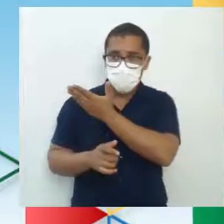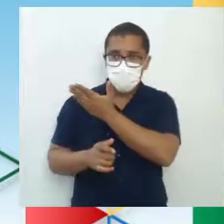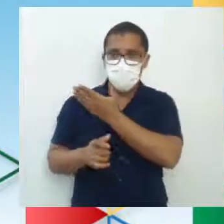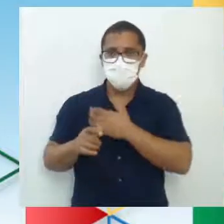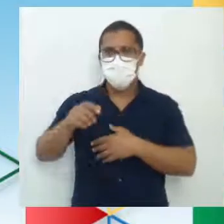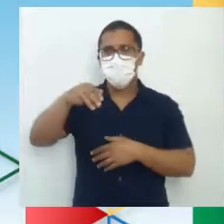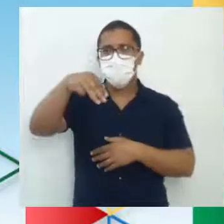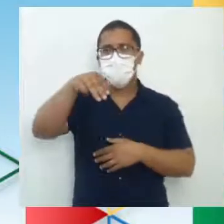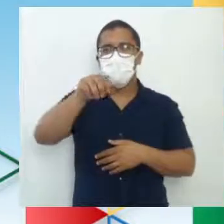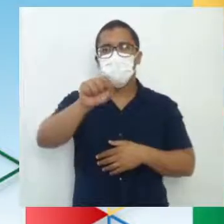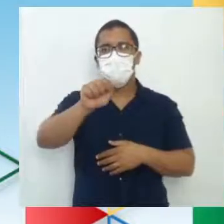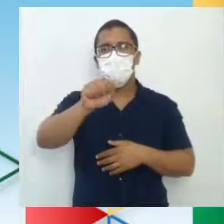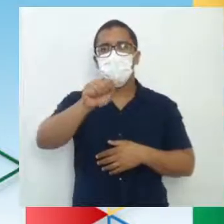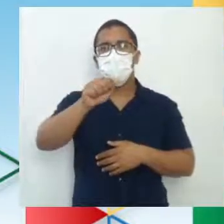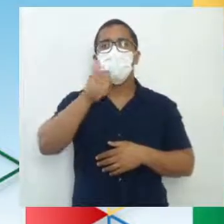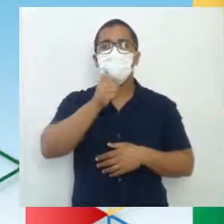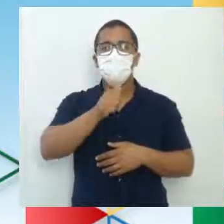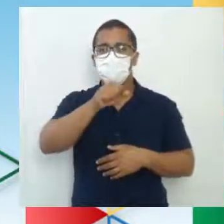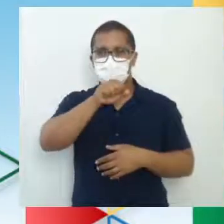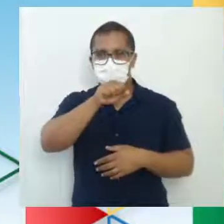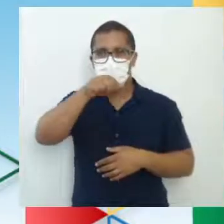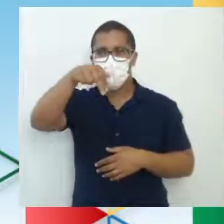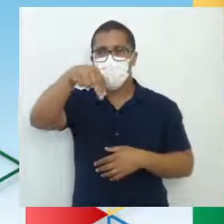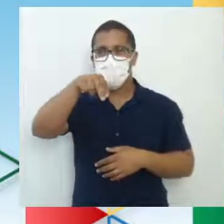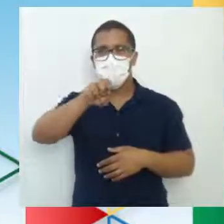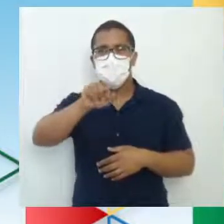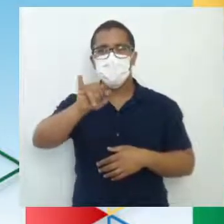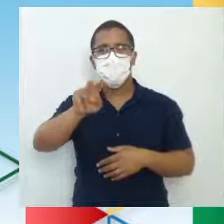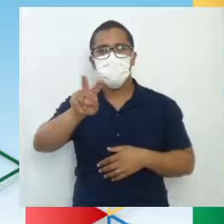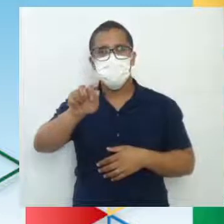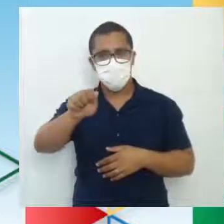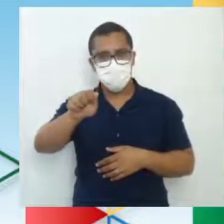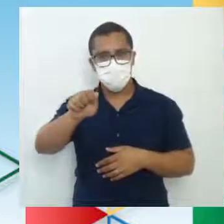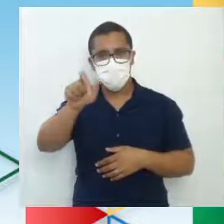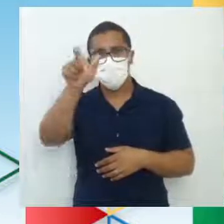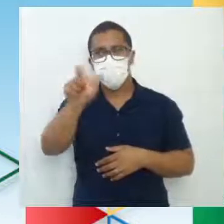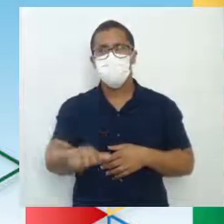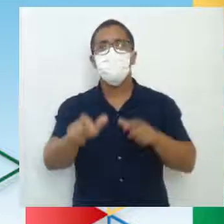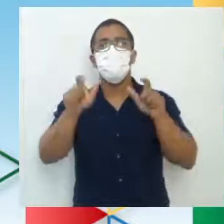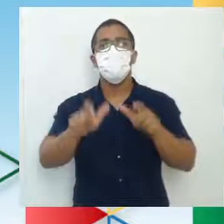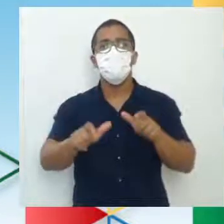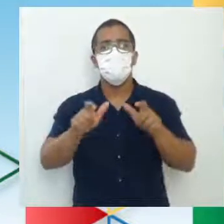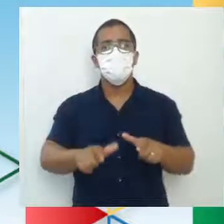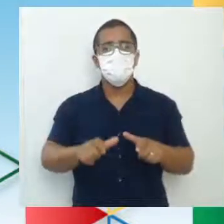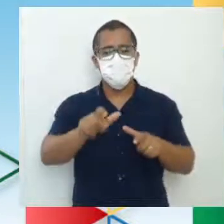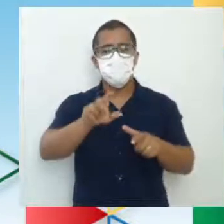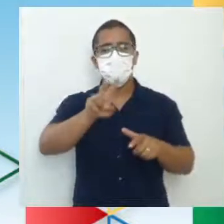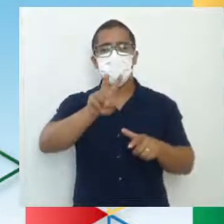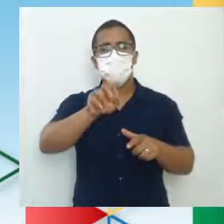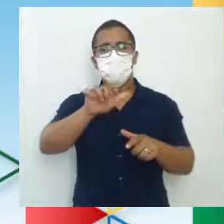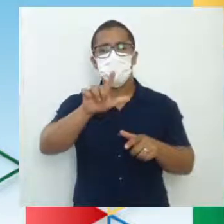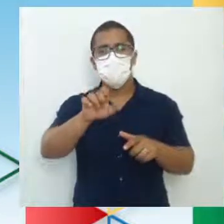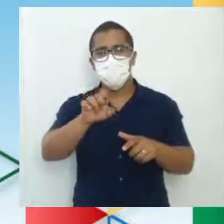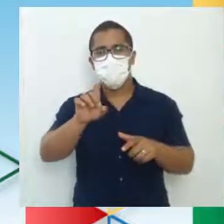Mãe Neiva, ou Tia Neiva, também chamada. Ela que é do Vale do Amanhecer, é